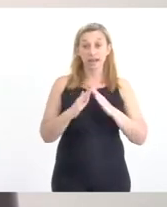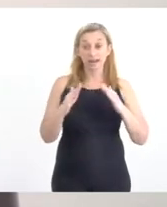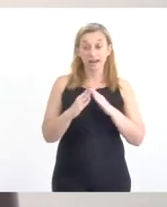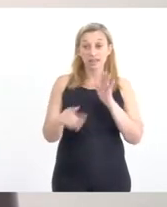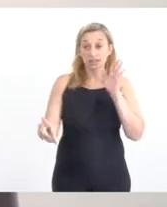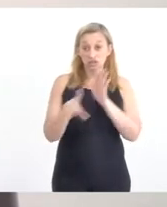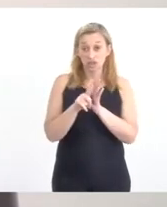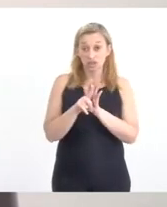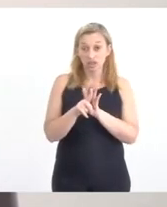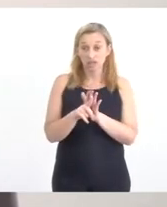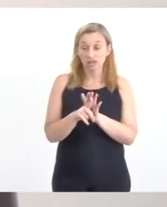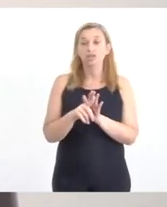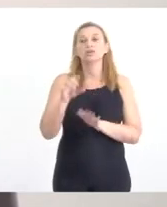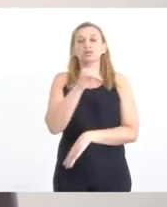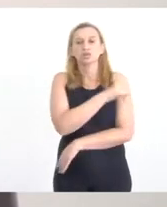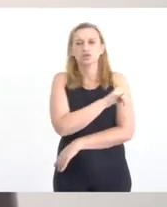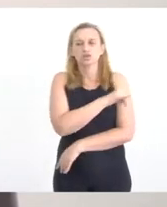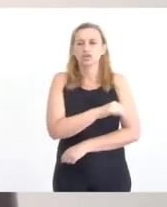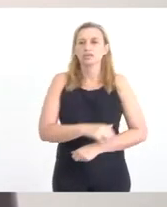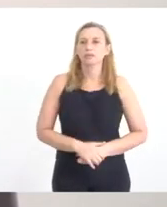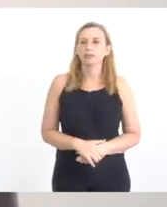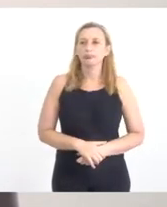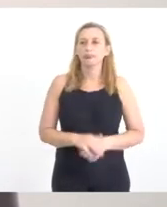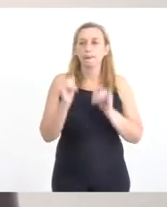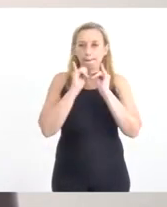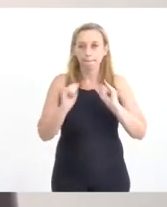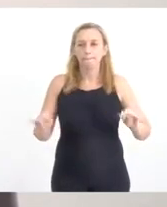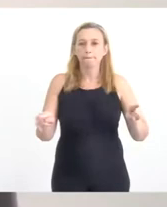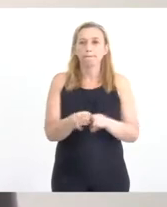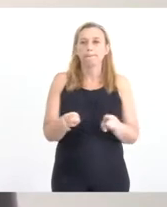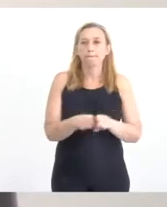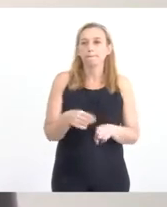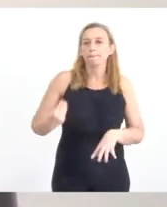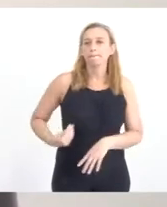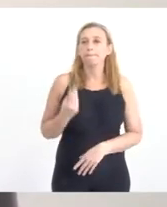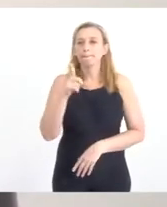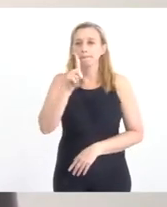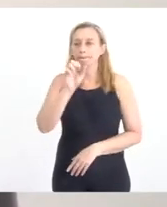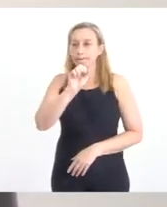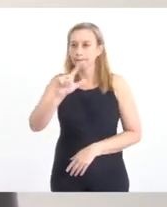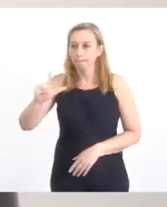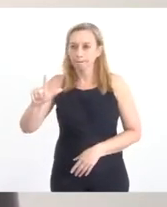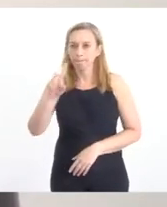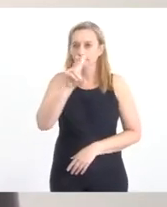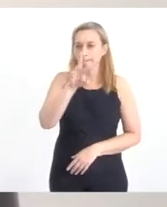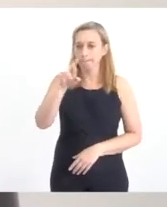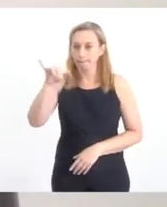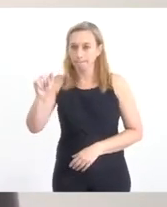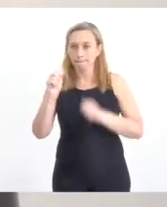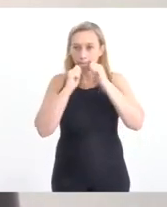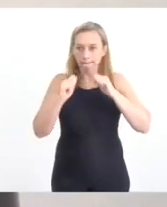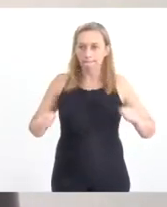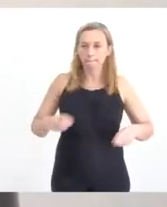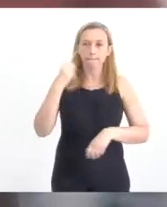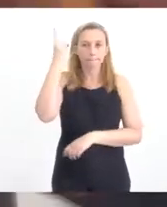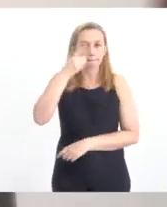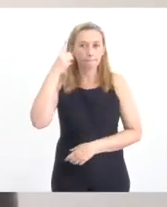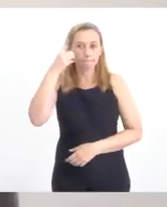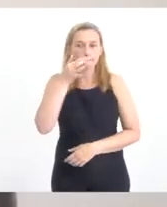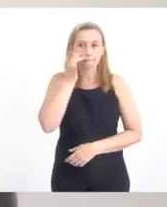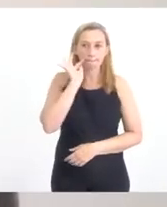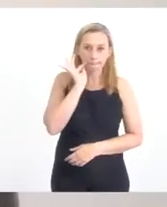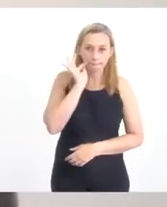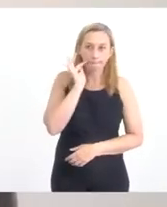legislativas no Rio de Janeiro anunciar também a presença do Daniel Vieira assessor do deputado Flávio